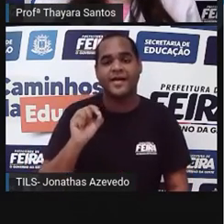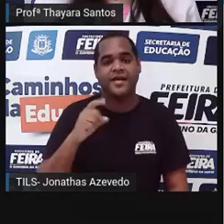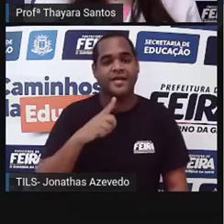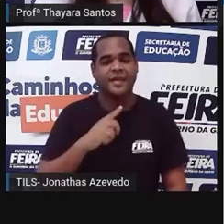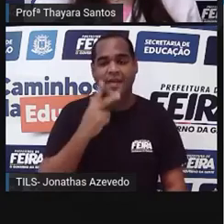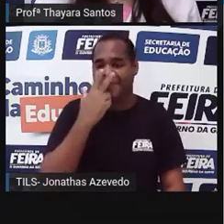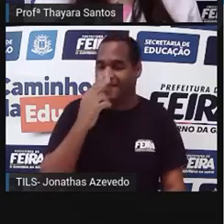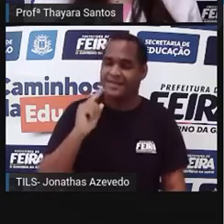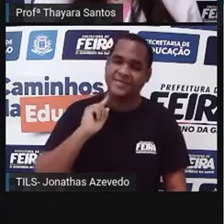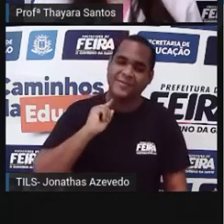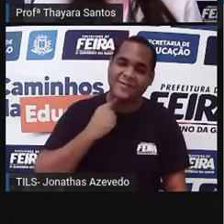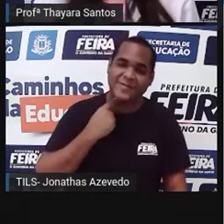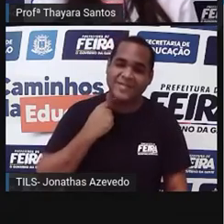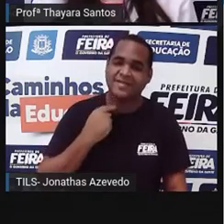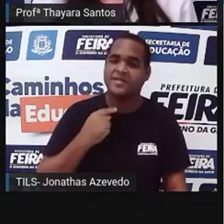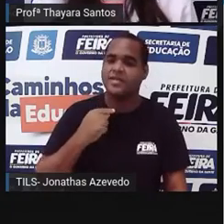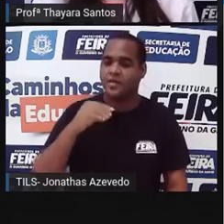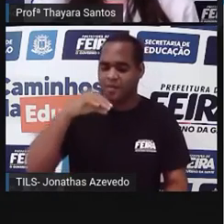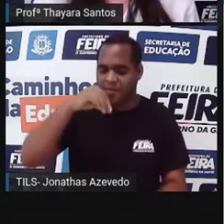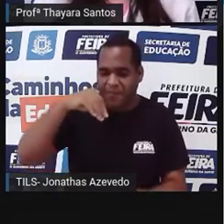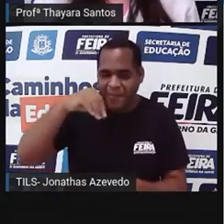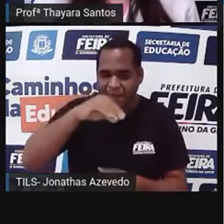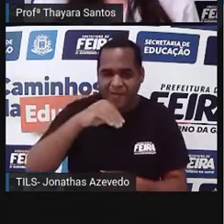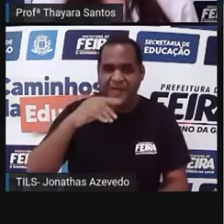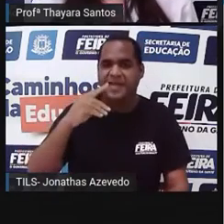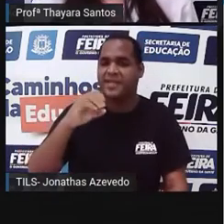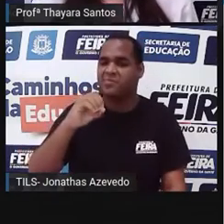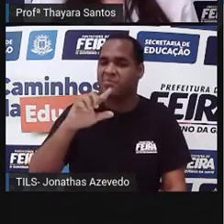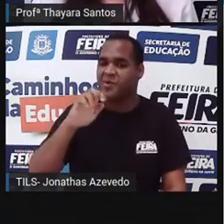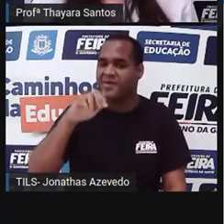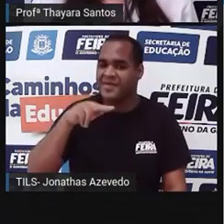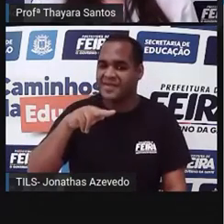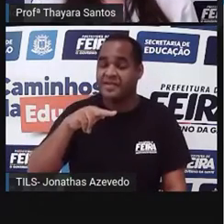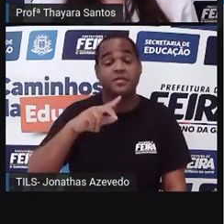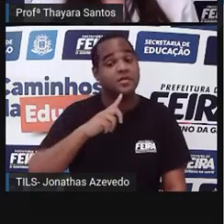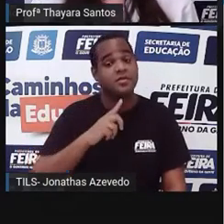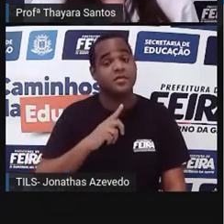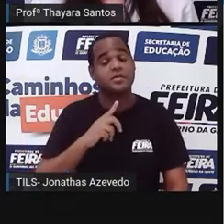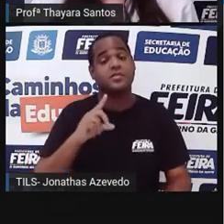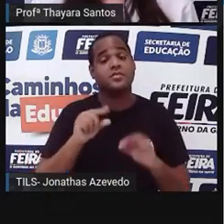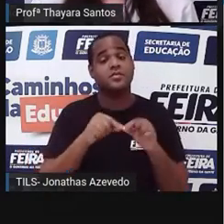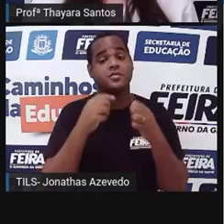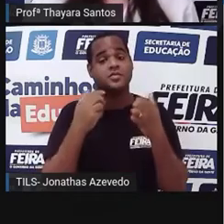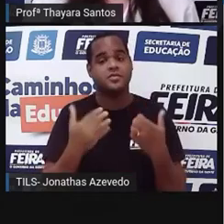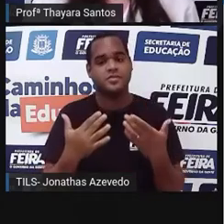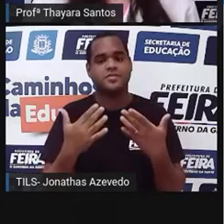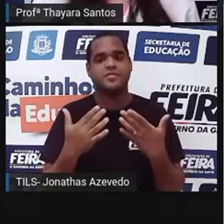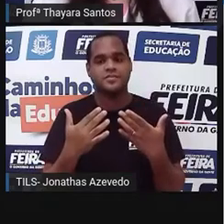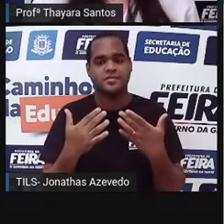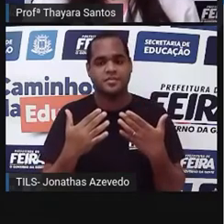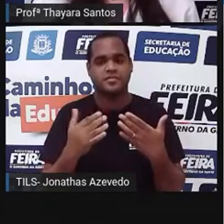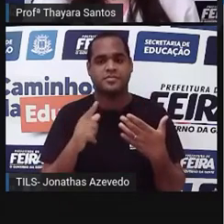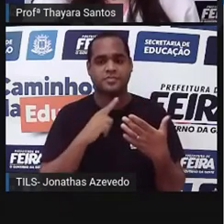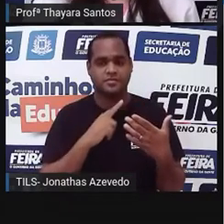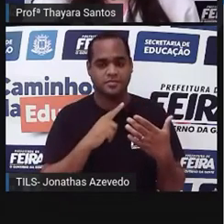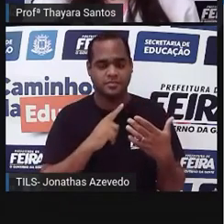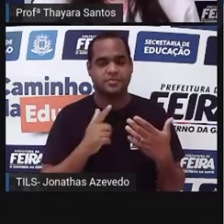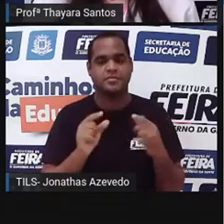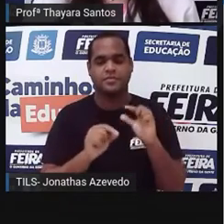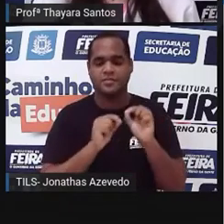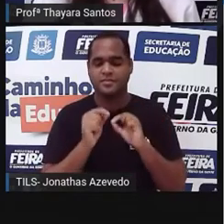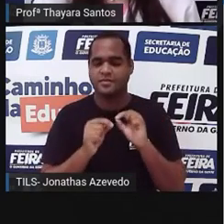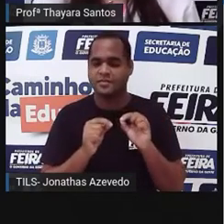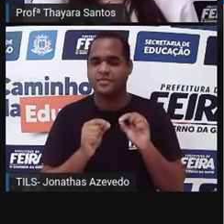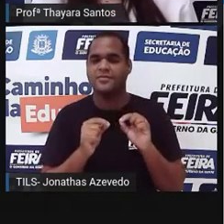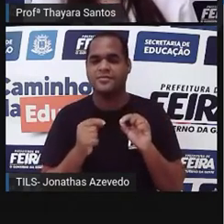suja de um pó? Esse pó que está aí é o grão de pólen. Esse grão de pólen é produzido pela estrutura